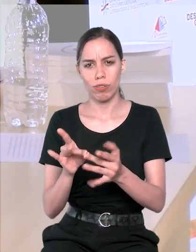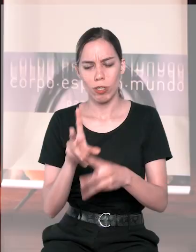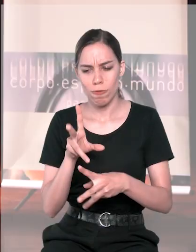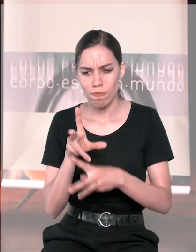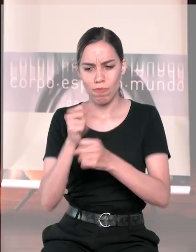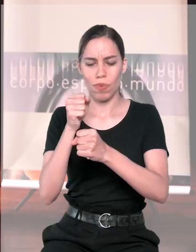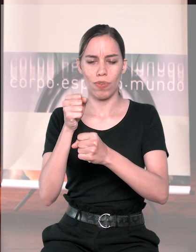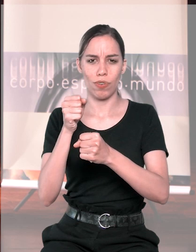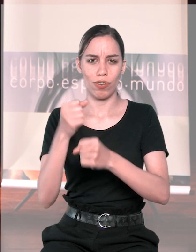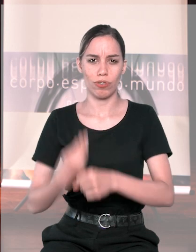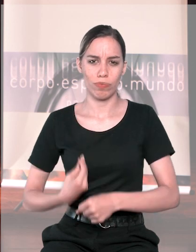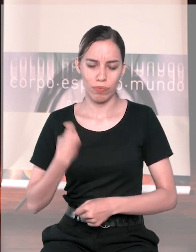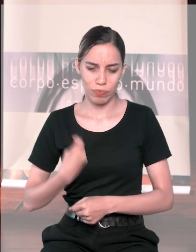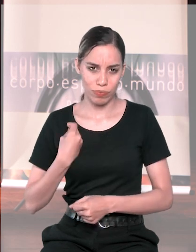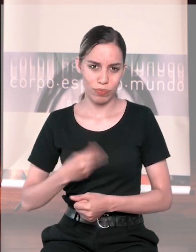existência.